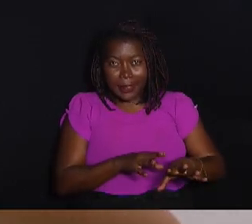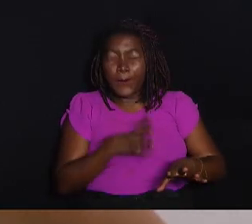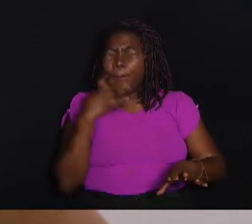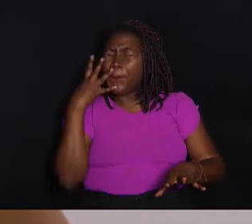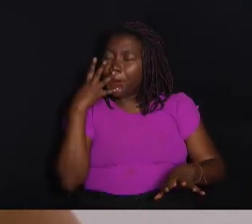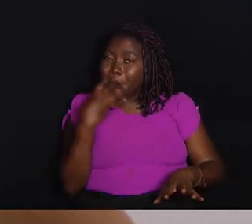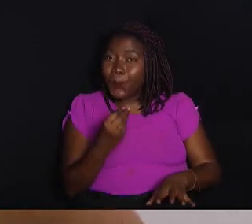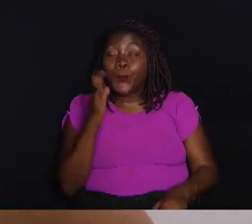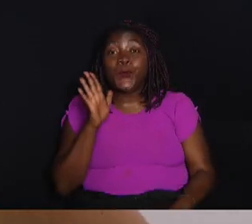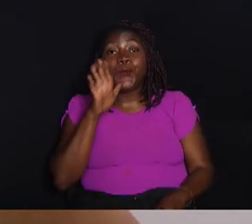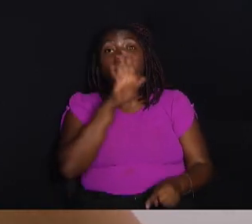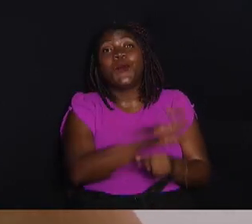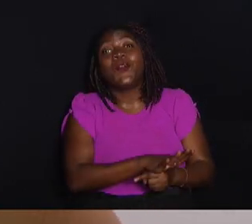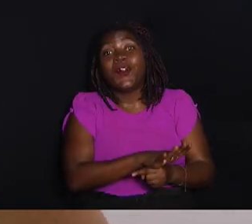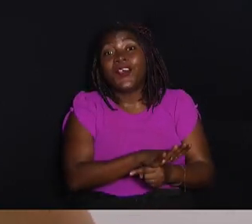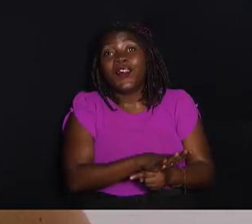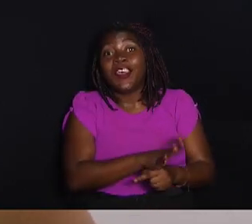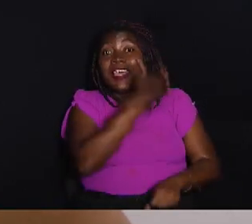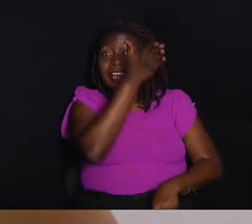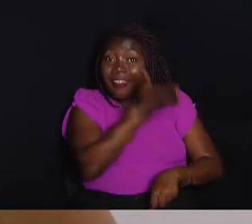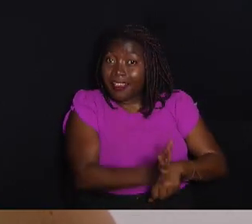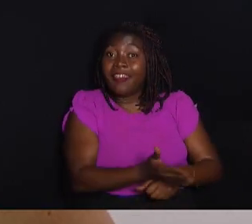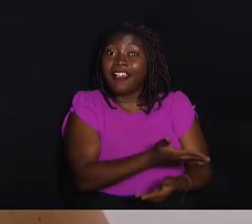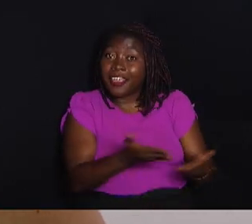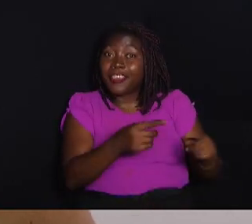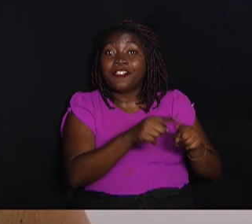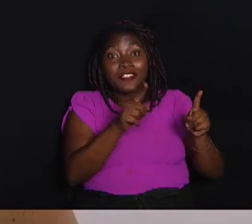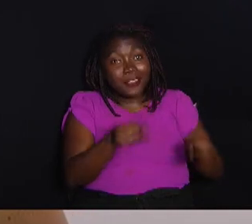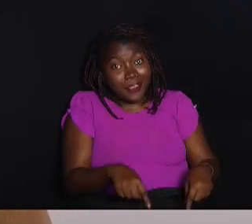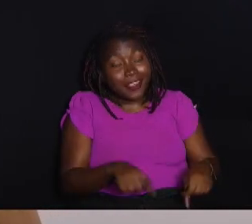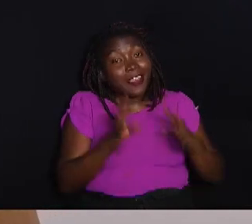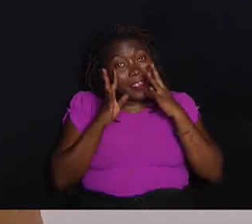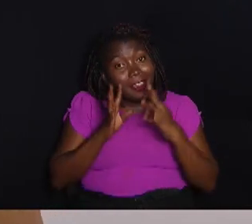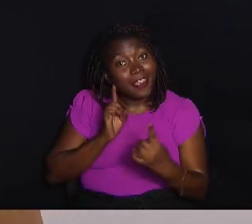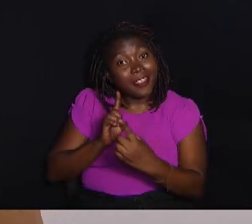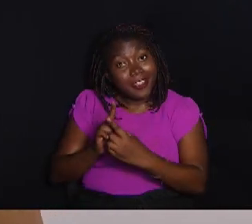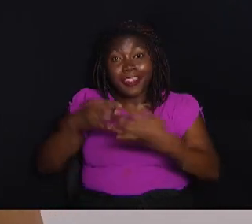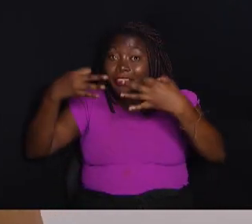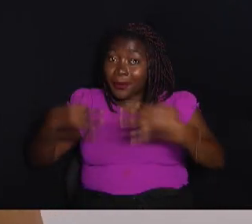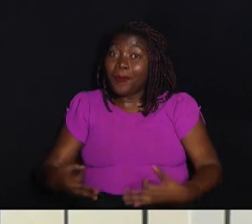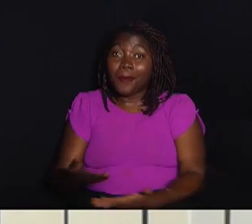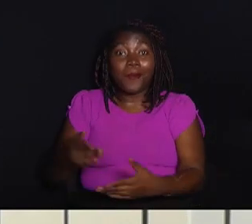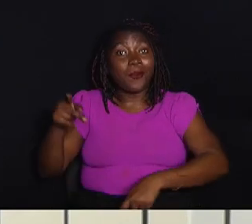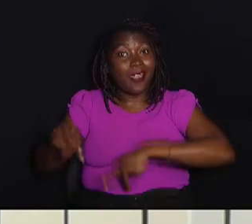poder auxiliar capacitar os funcionários que possam fazer o atendimento adequado para a